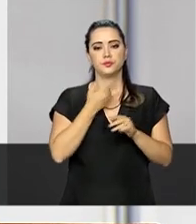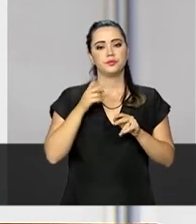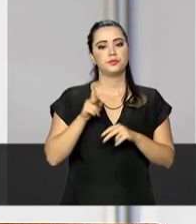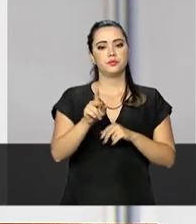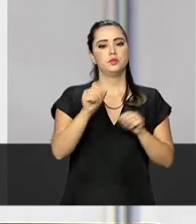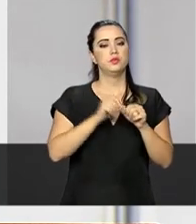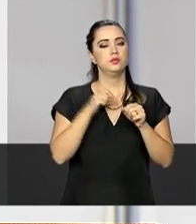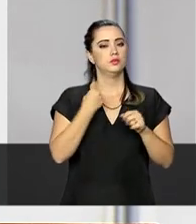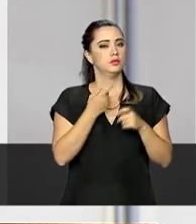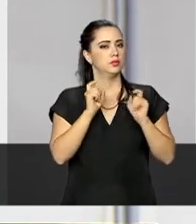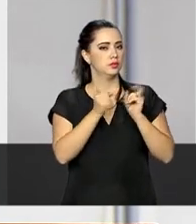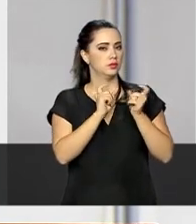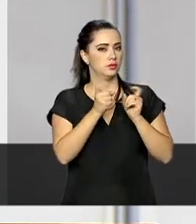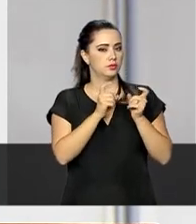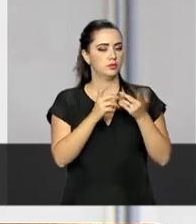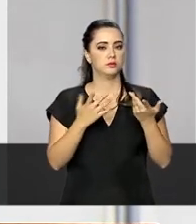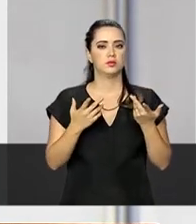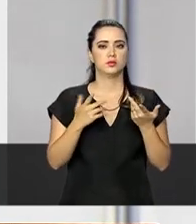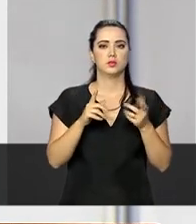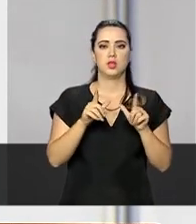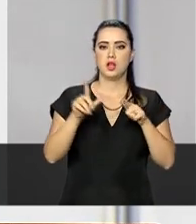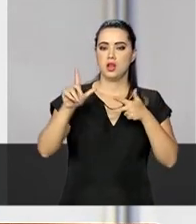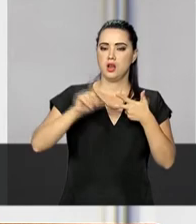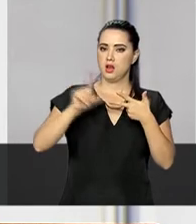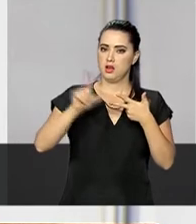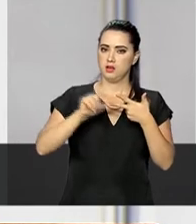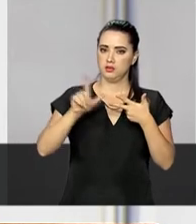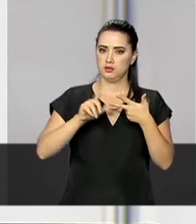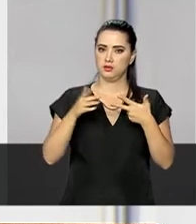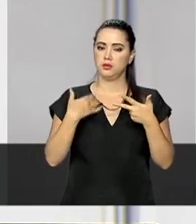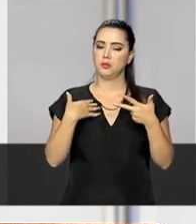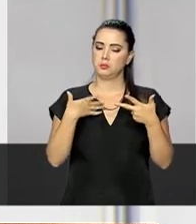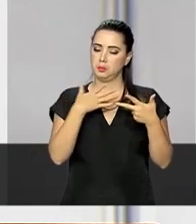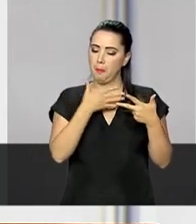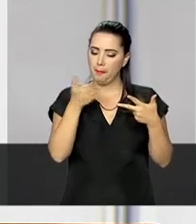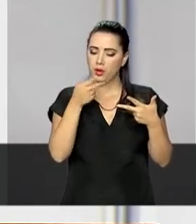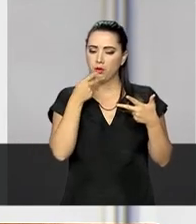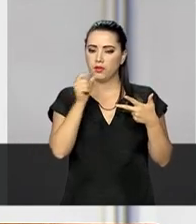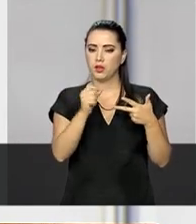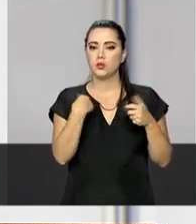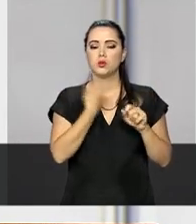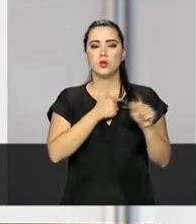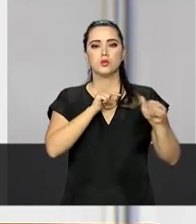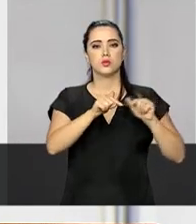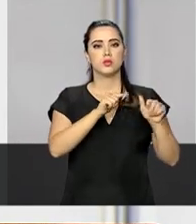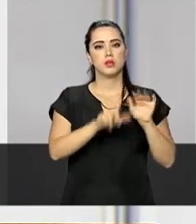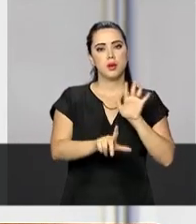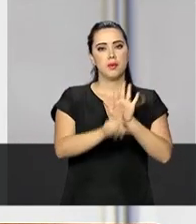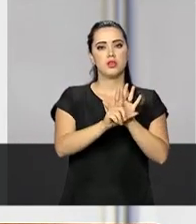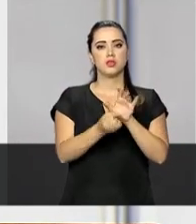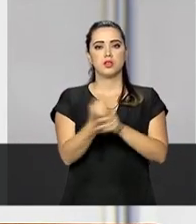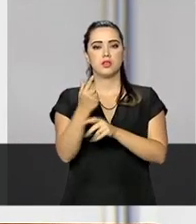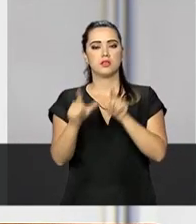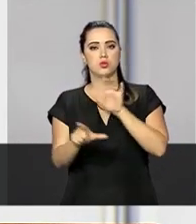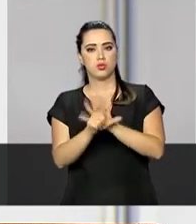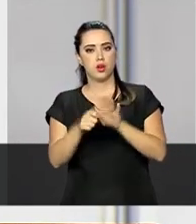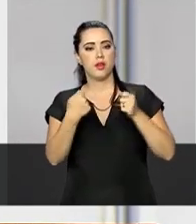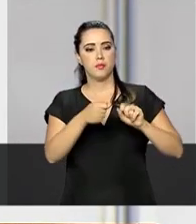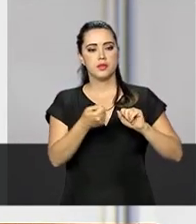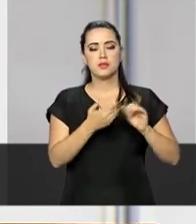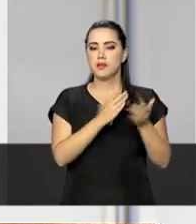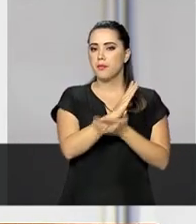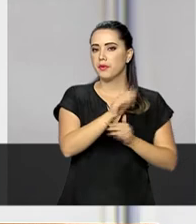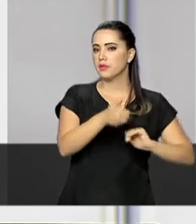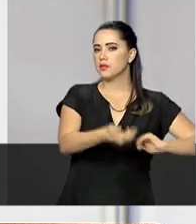atos administrativos os nossos atos legislativos melhor expressão das medidas provisórias para ser apreciada pelo congresso nacional